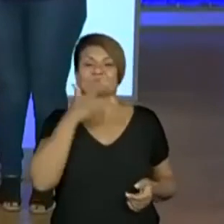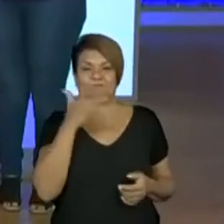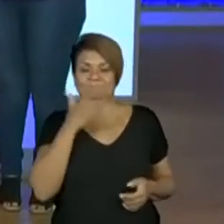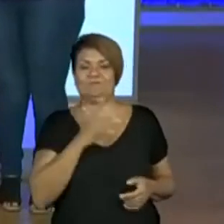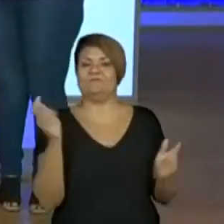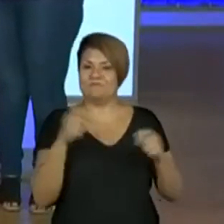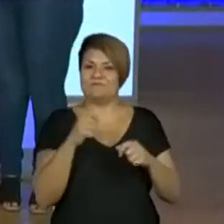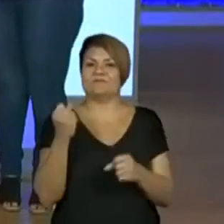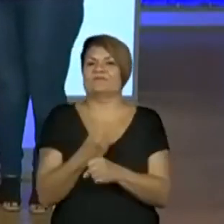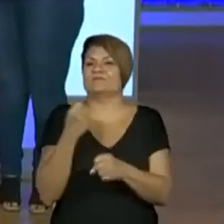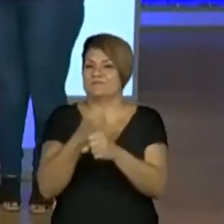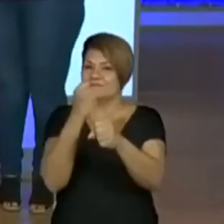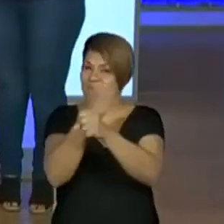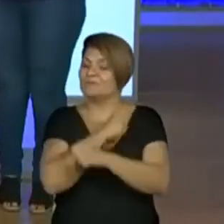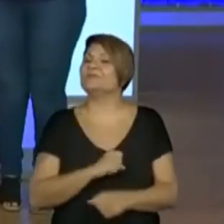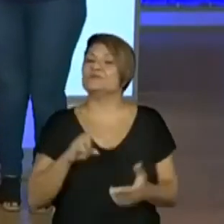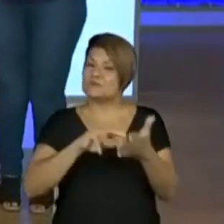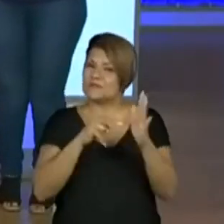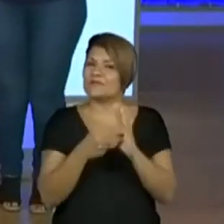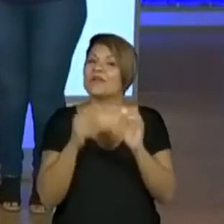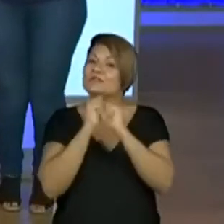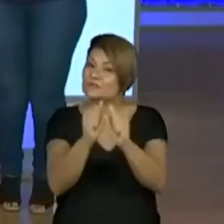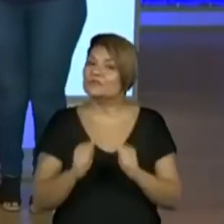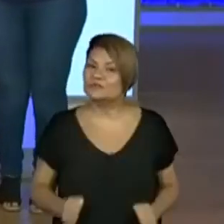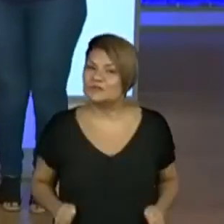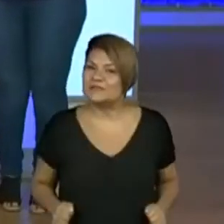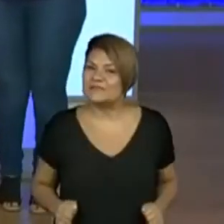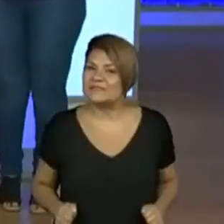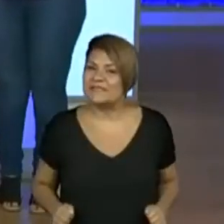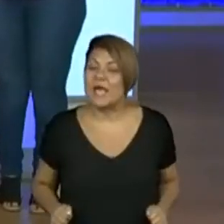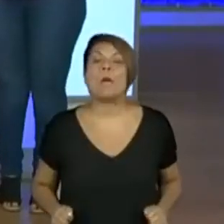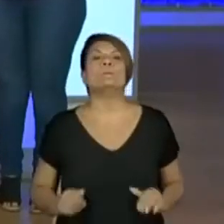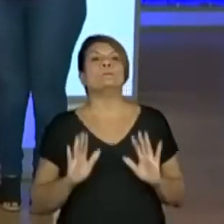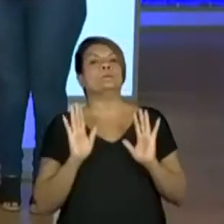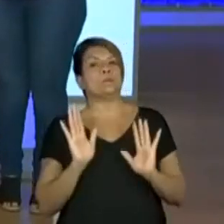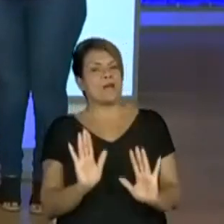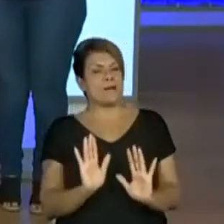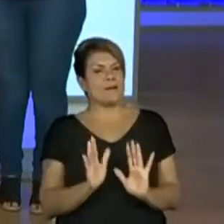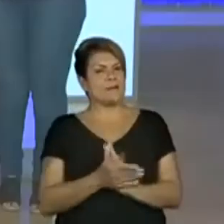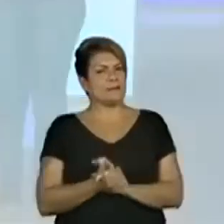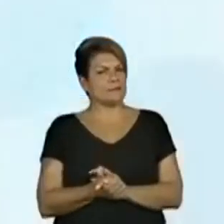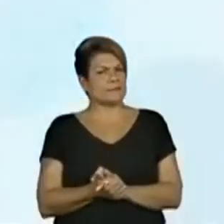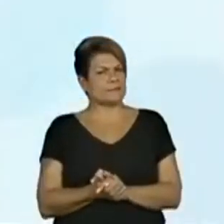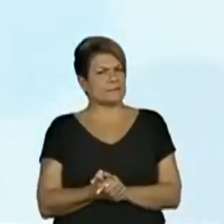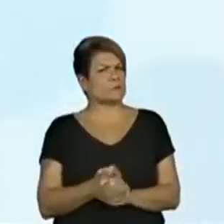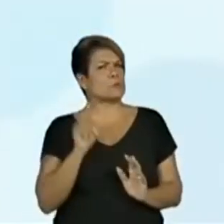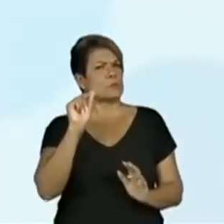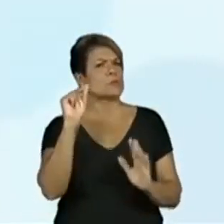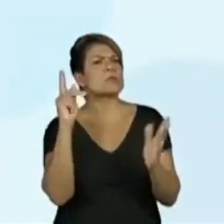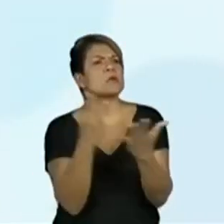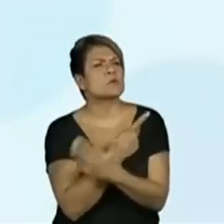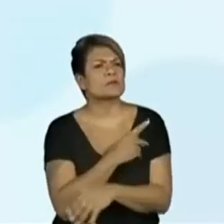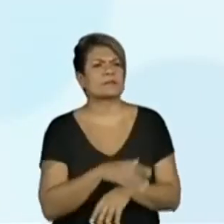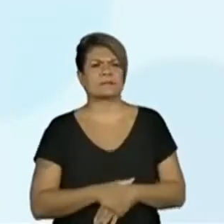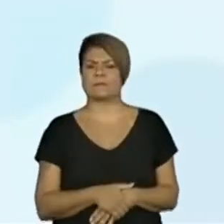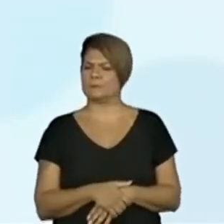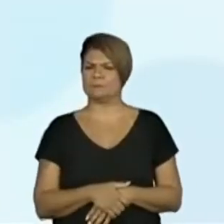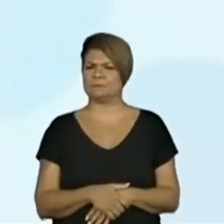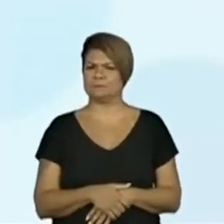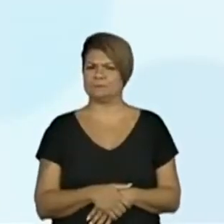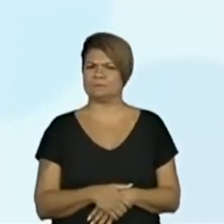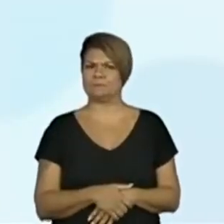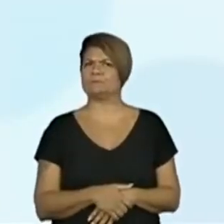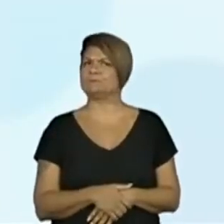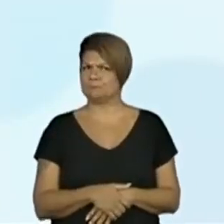dando sentido juntos. Sim. Juntinhos. Mas sabe o que aconteceu? Vamos descobrir? E vamos aí, lá Bruninha?